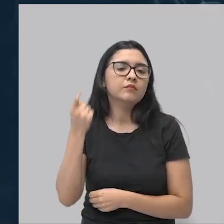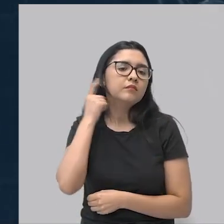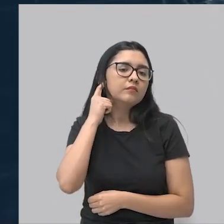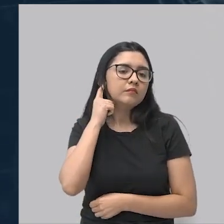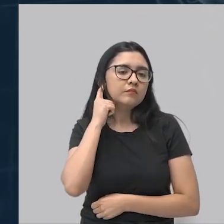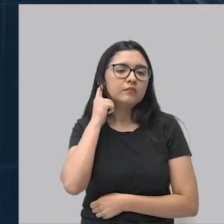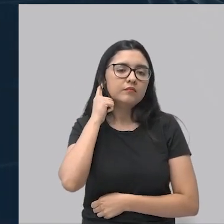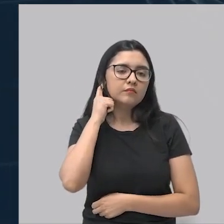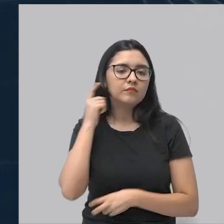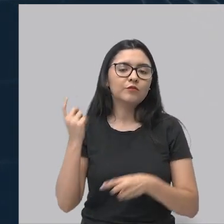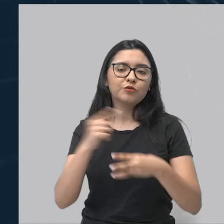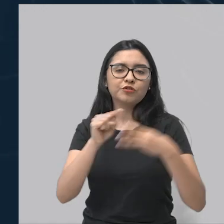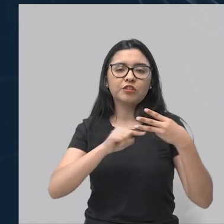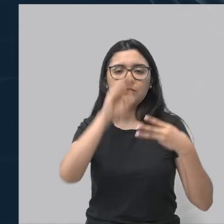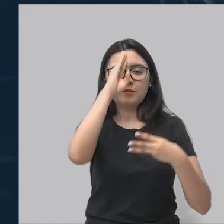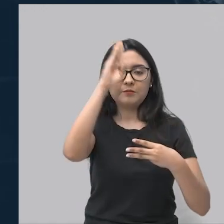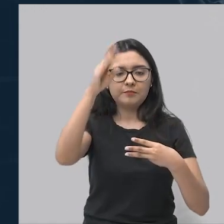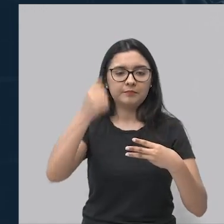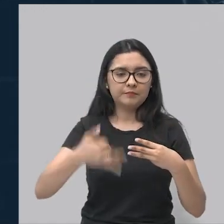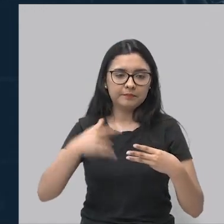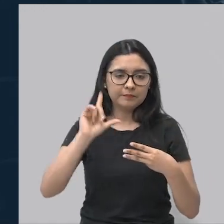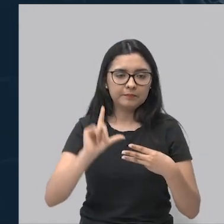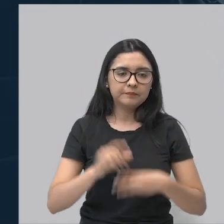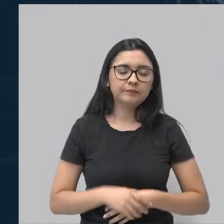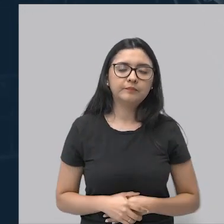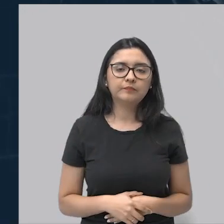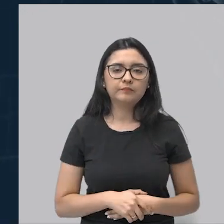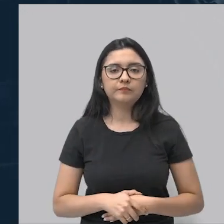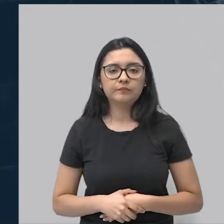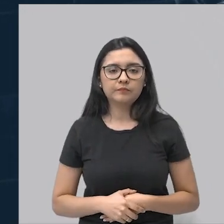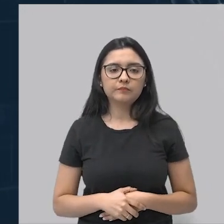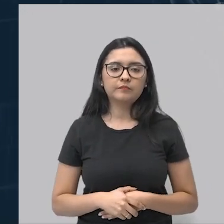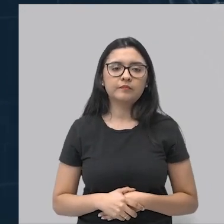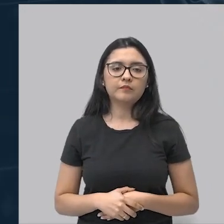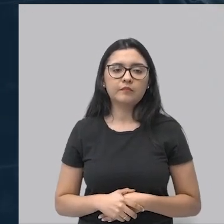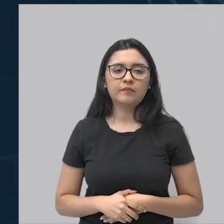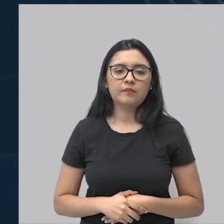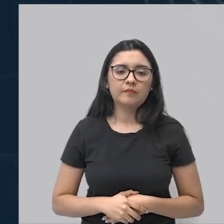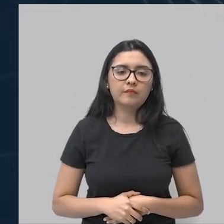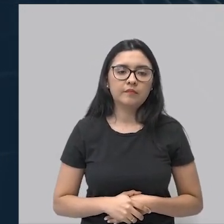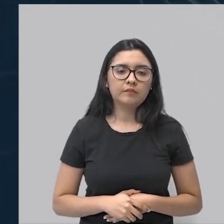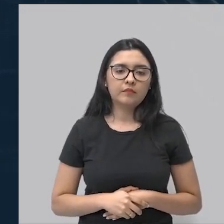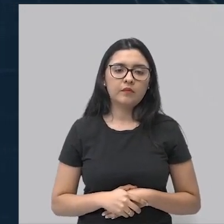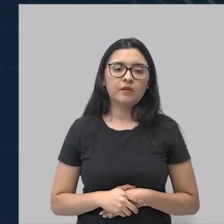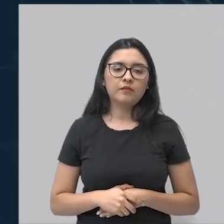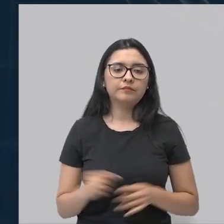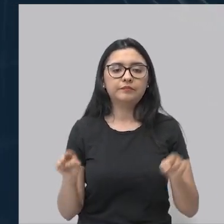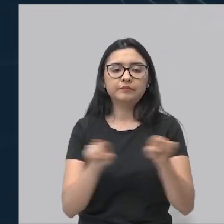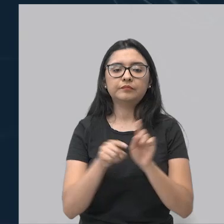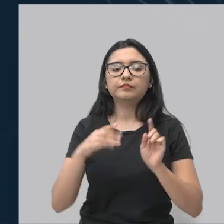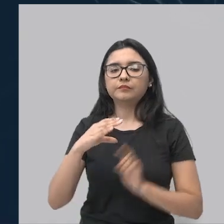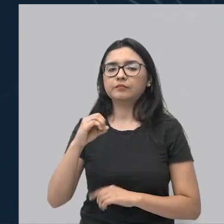martelo, bigorna e estribo, a nossa cóclea.